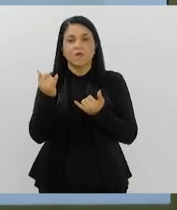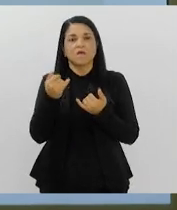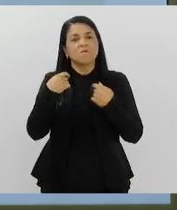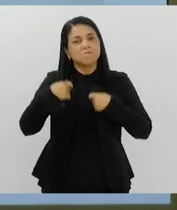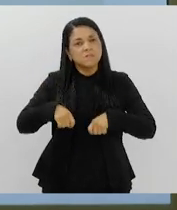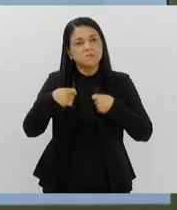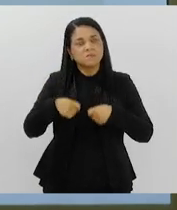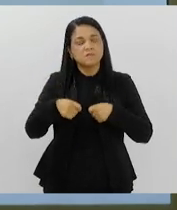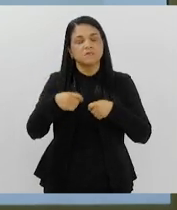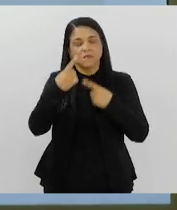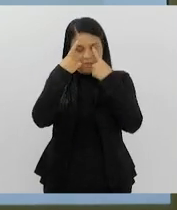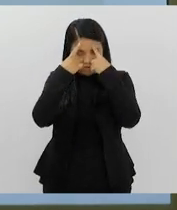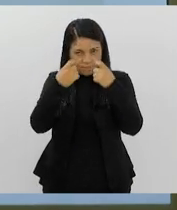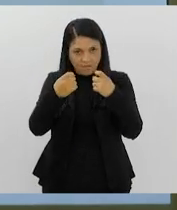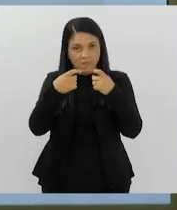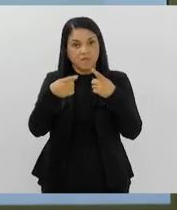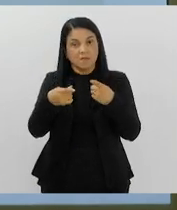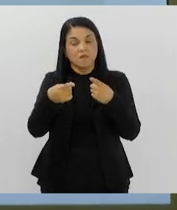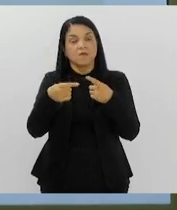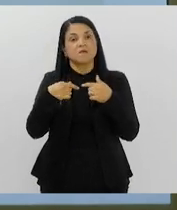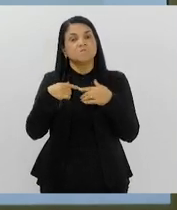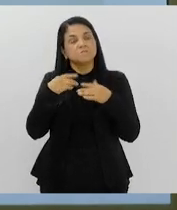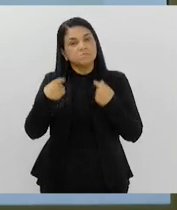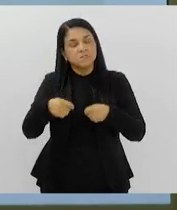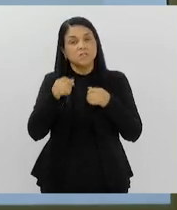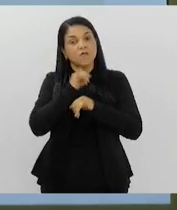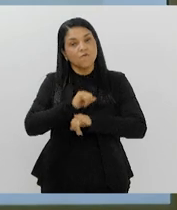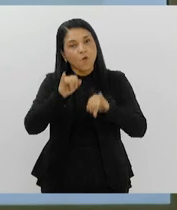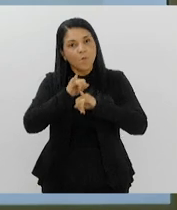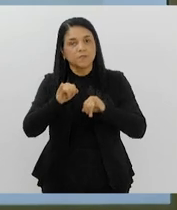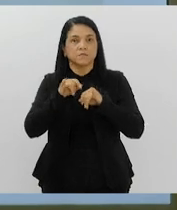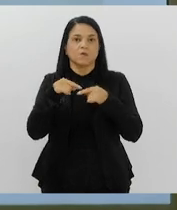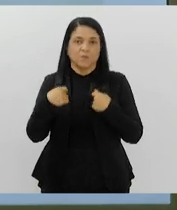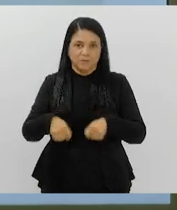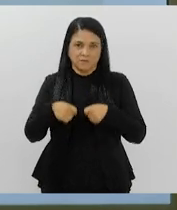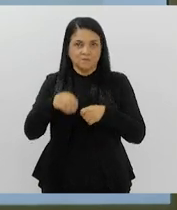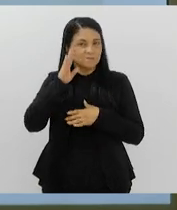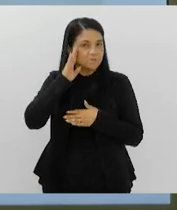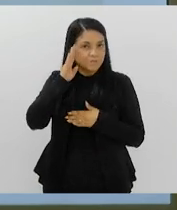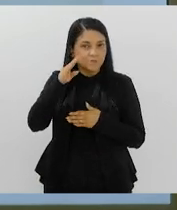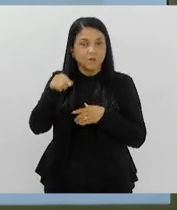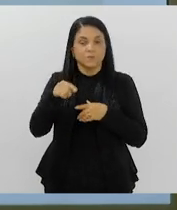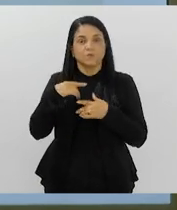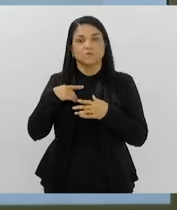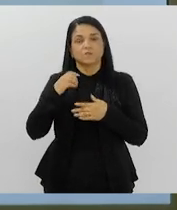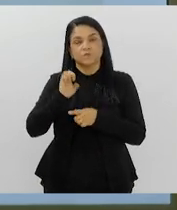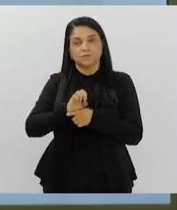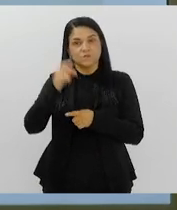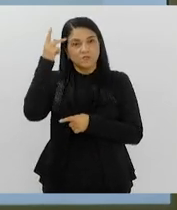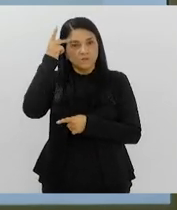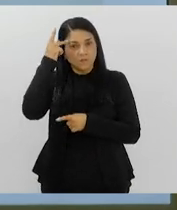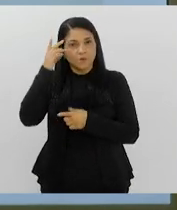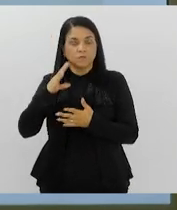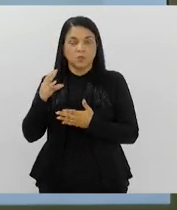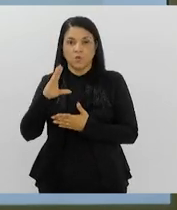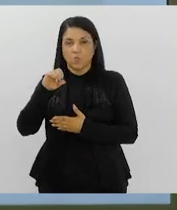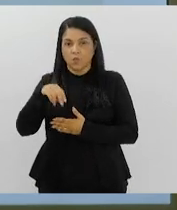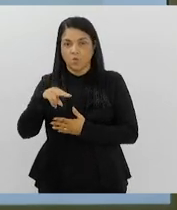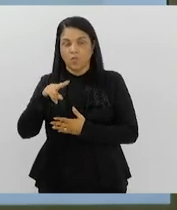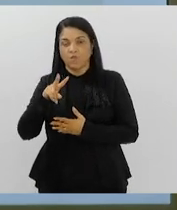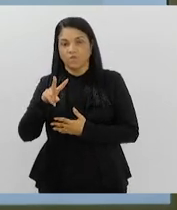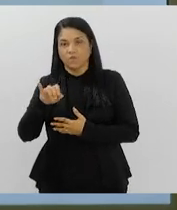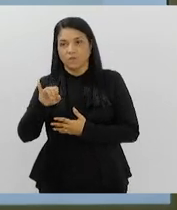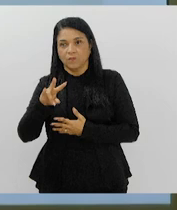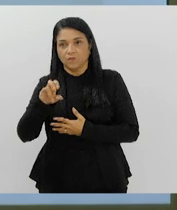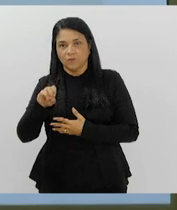trazer a rede para perto da gente. Então, no estado de São Paulo, a gente tem a equipe do Conviva Central, composta por mim, pelo Flávio,